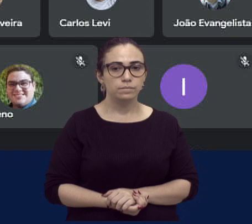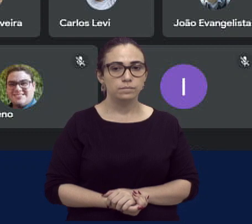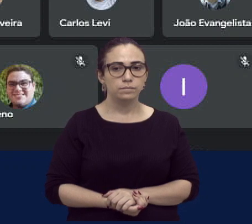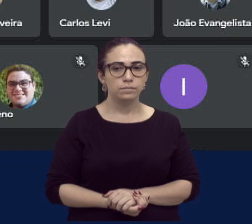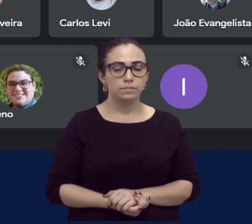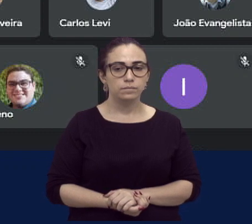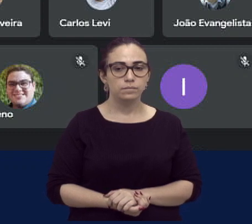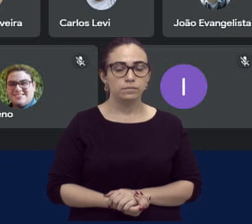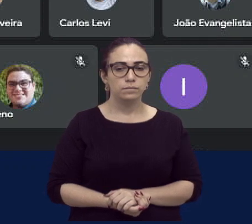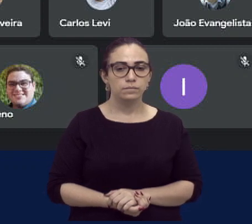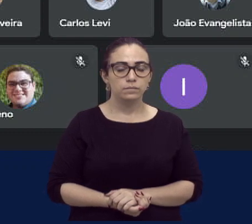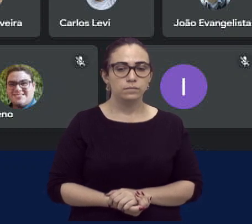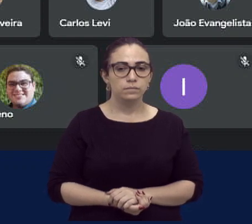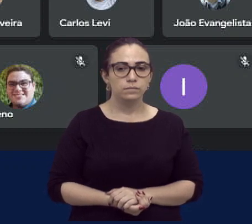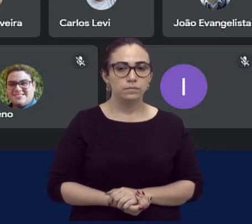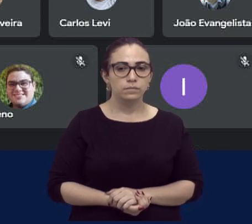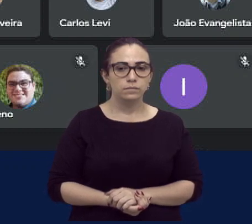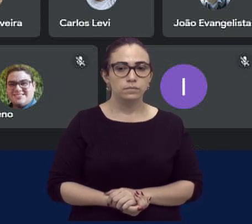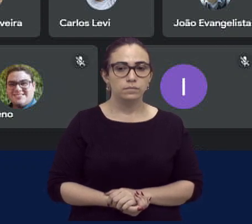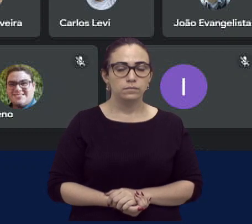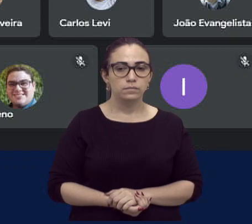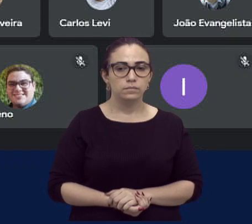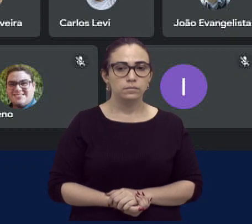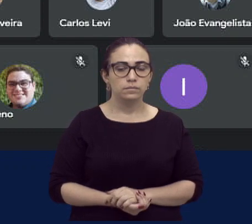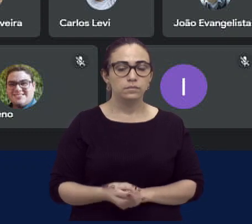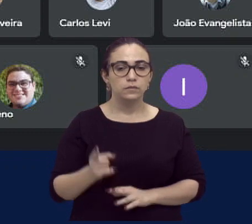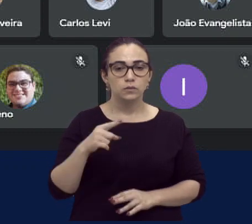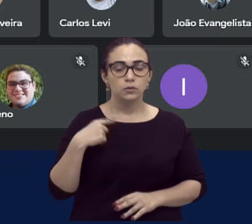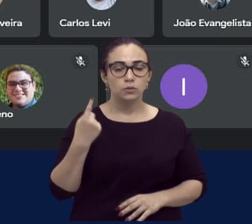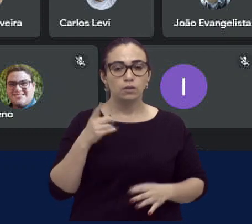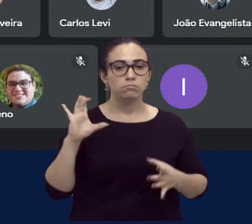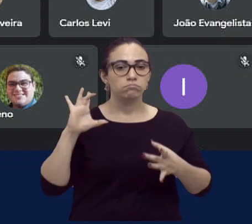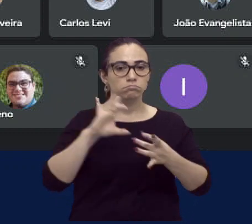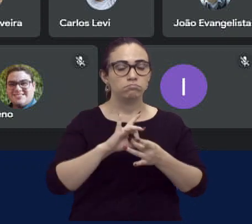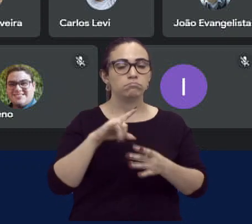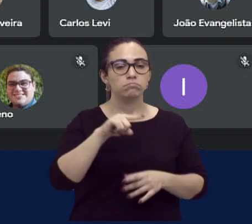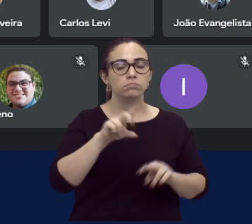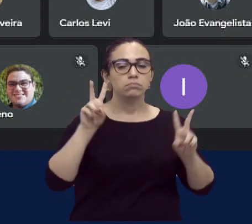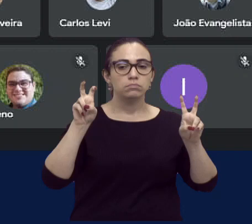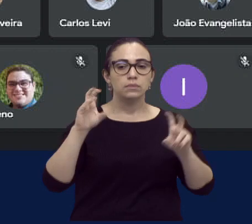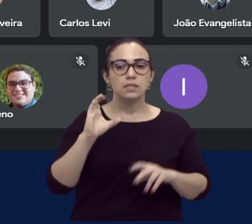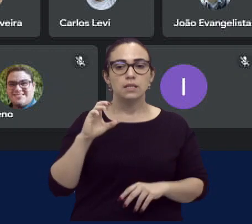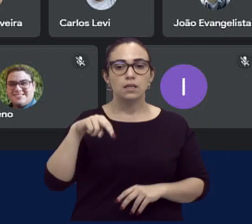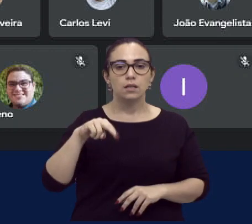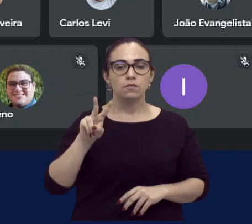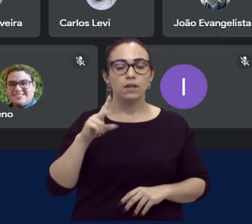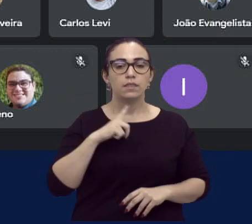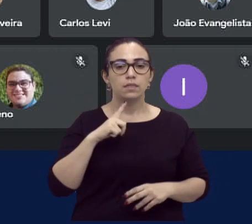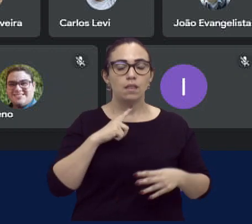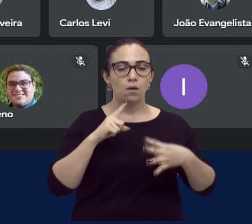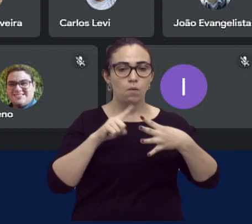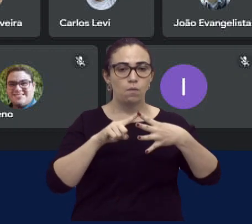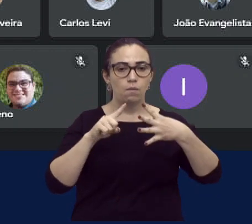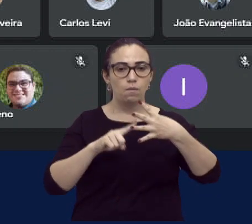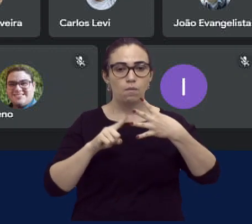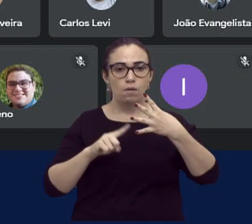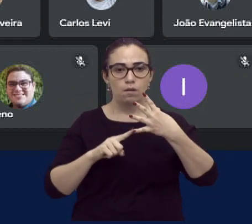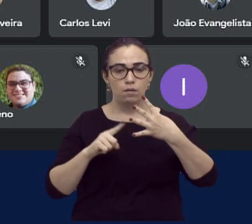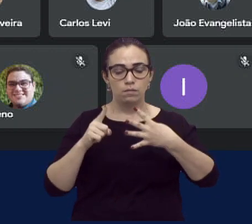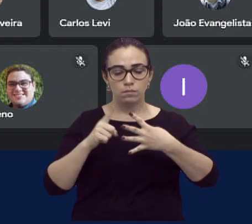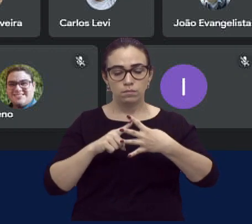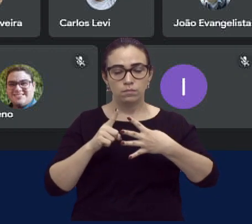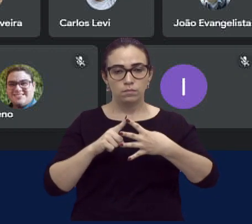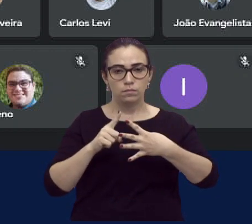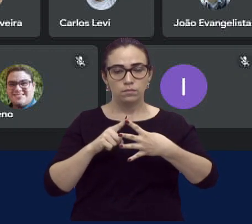a gente poder chegar na essência da CNV, que são os 4 passos. A partir